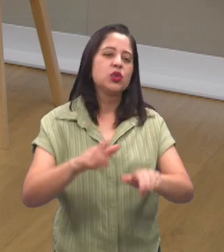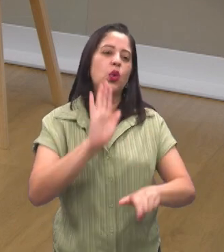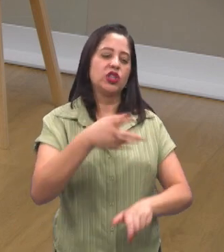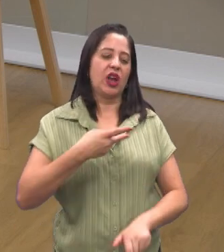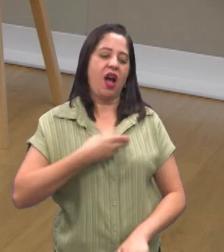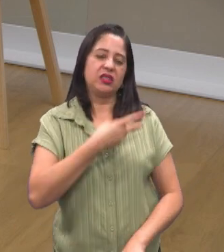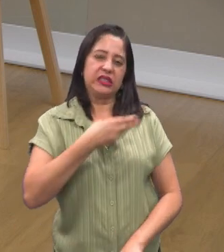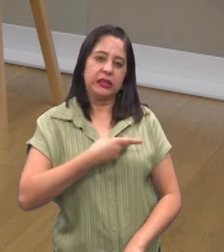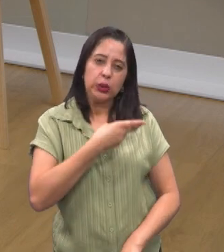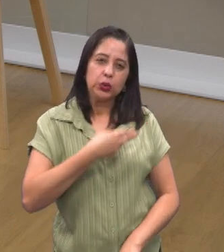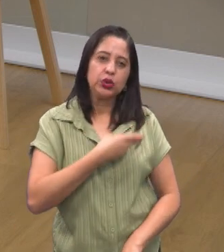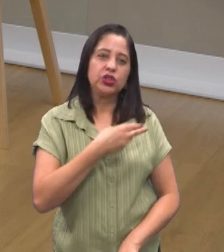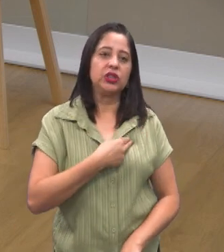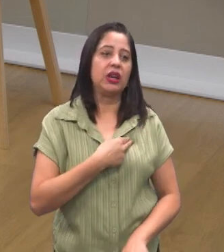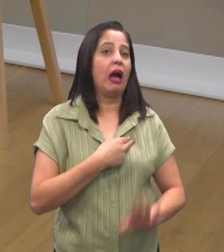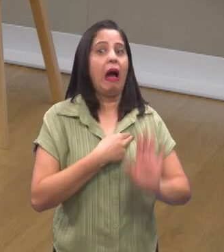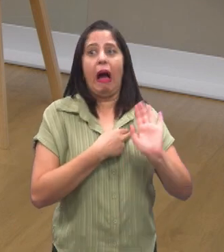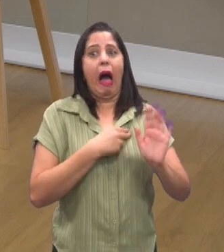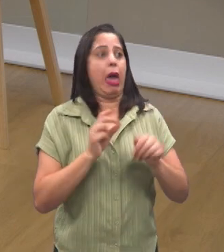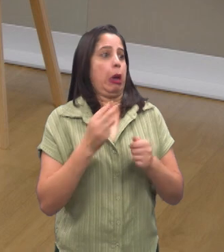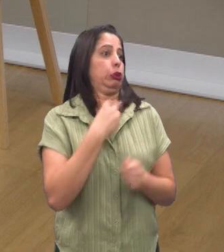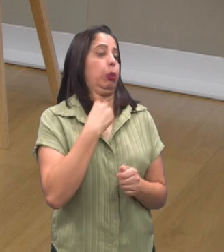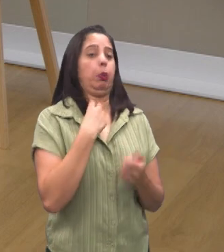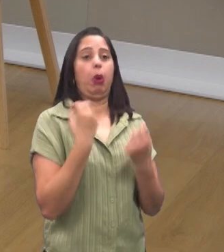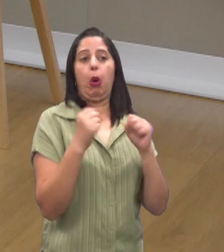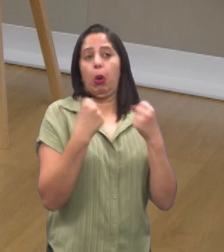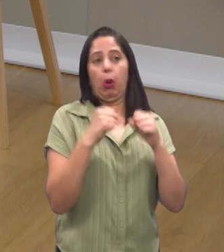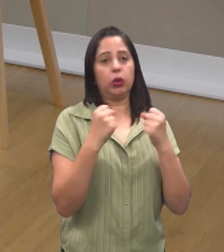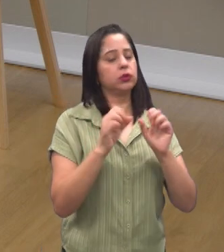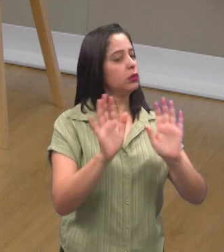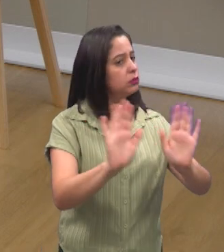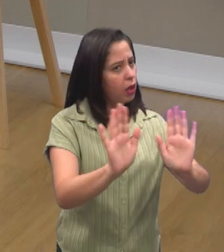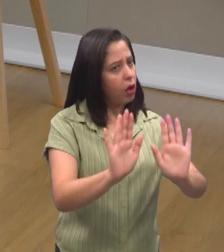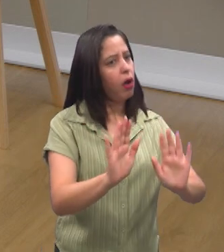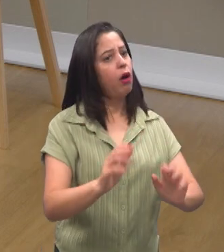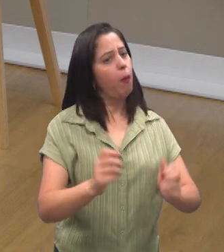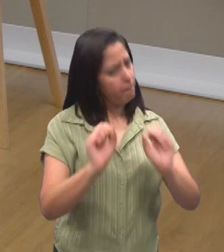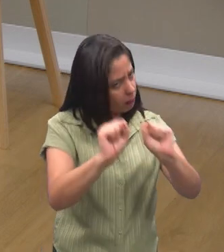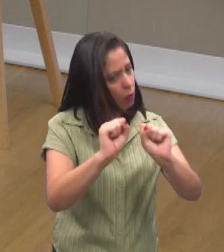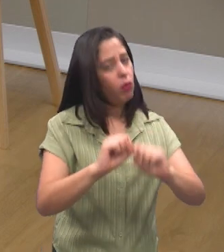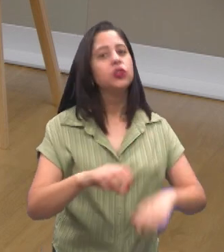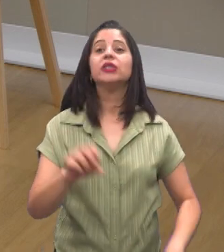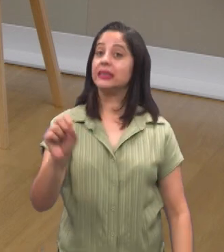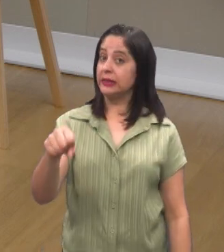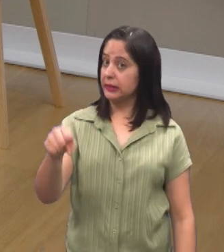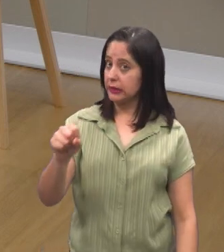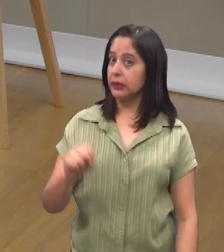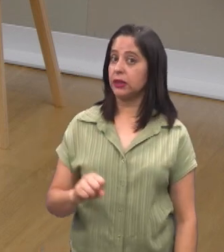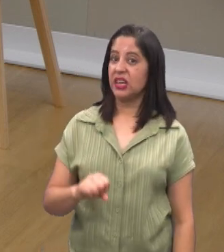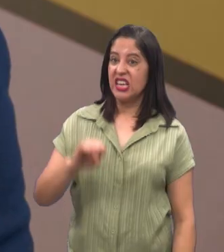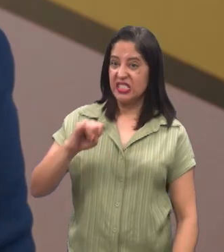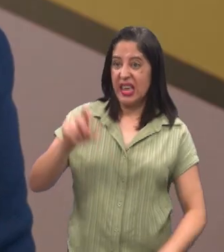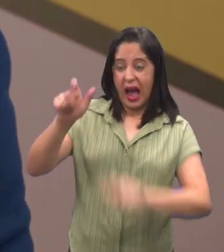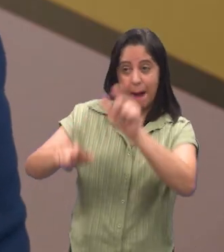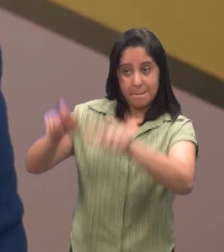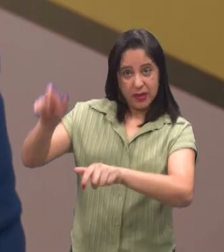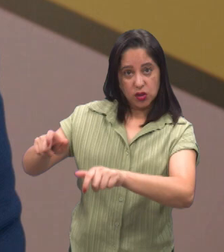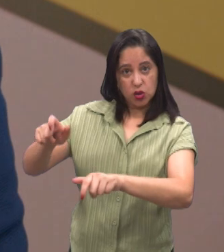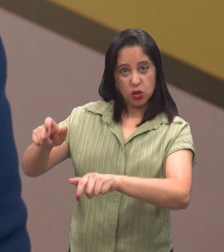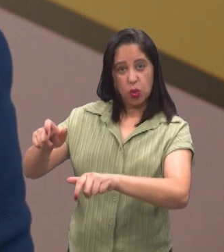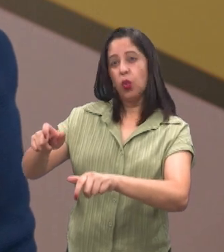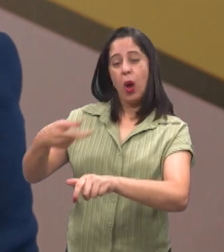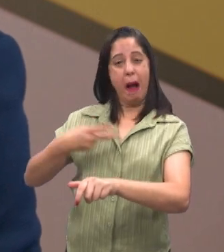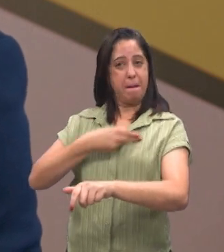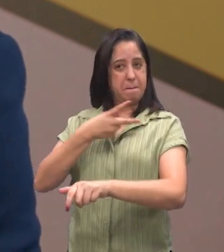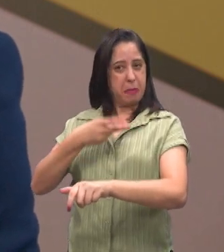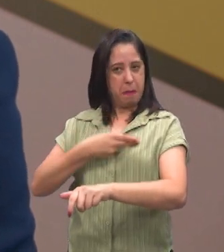no coração, algum outro problema. Ai, não posso mais praticar. Deve, né, doutor? Deve. Inclusive, as pessoas que são submetidas a procedimentos cardíacos,